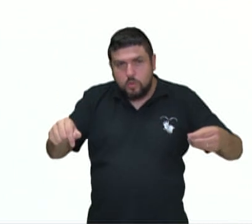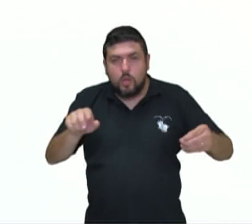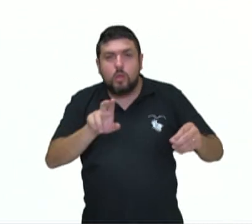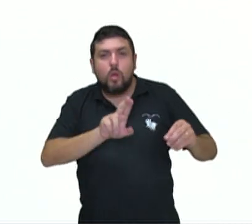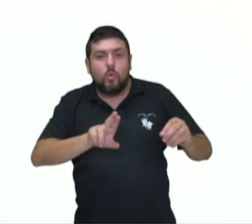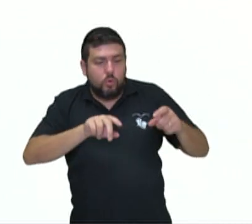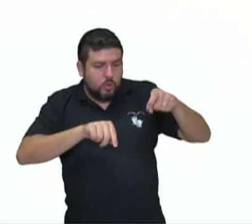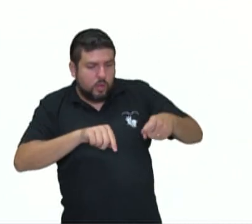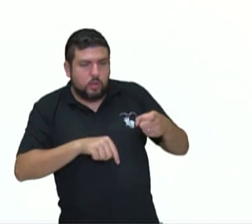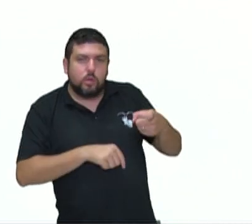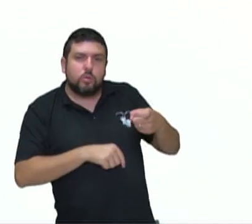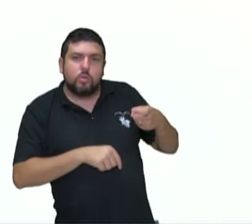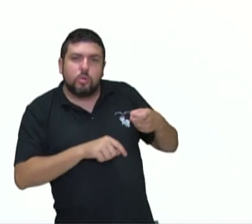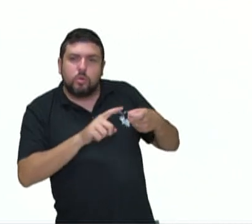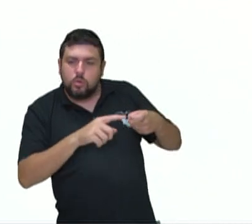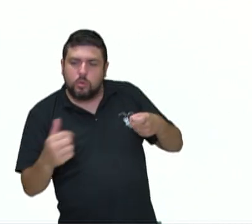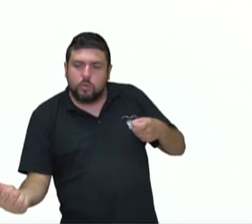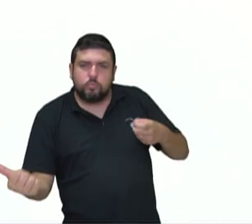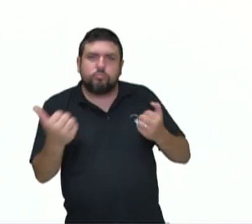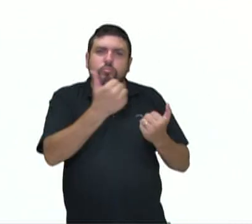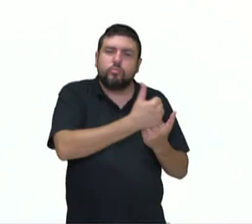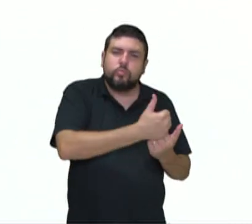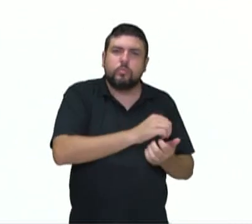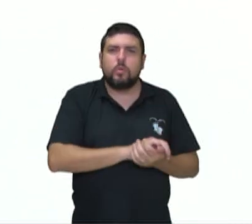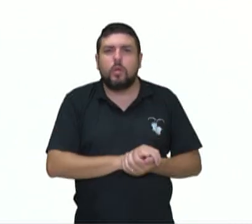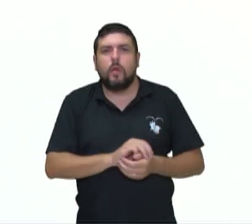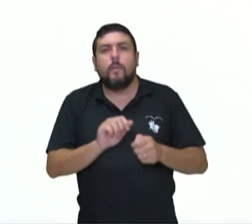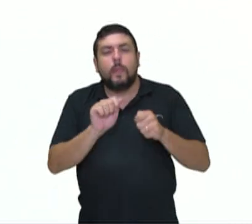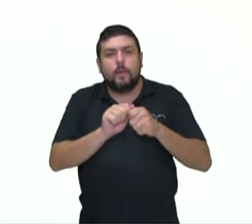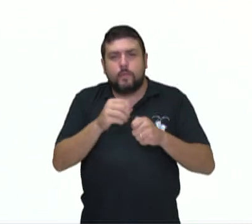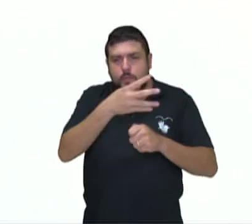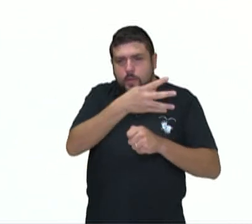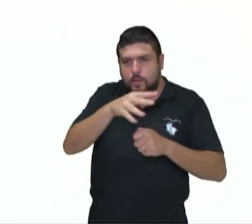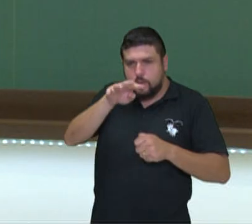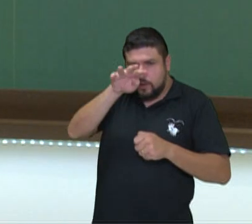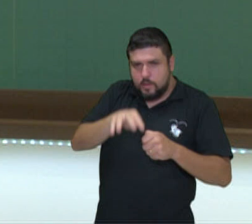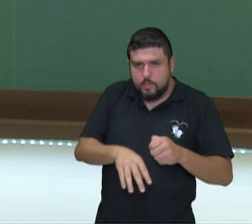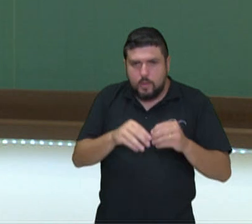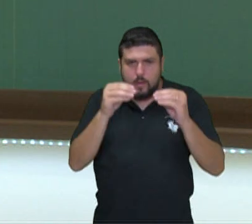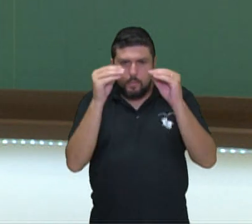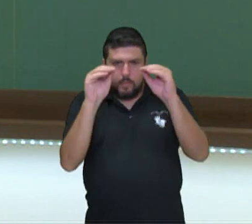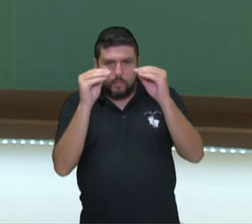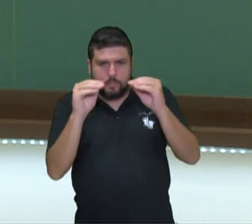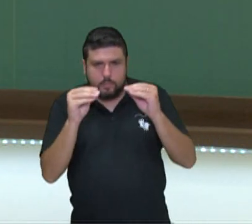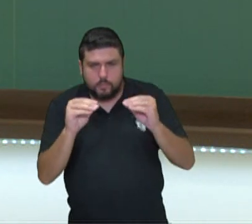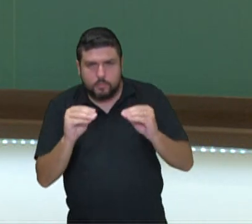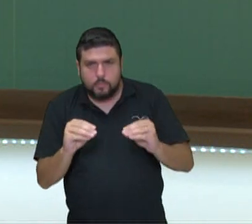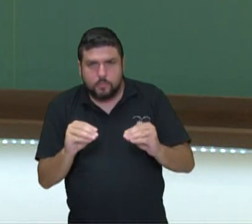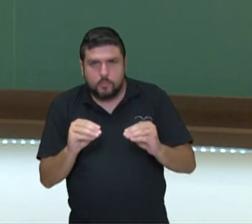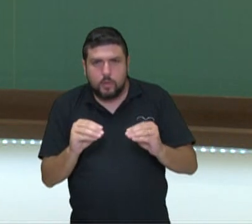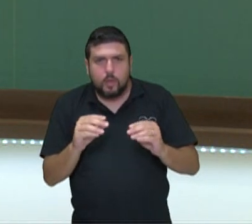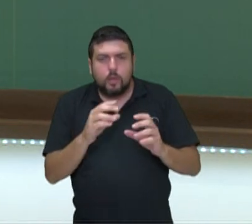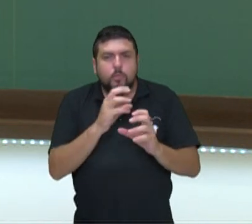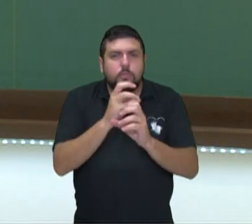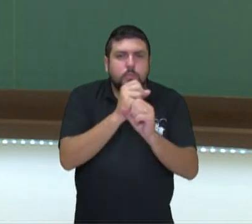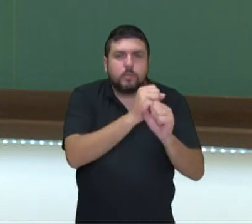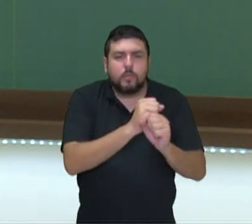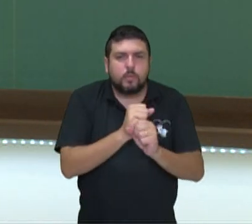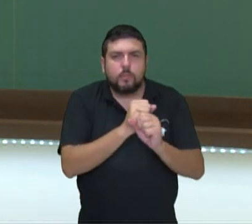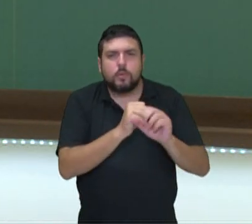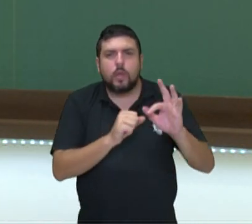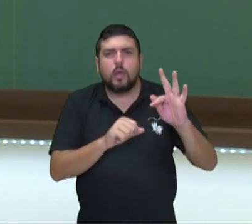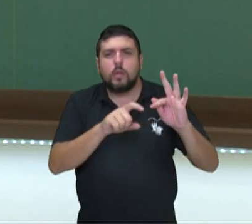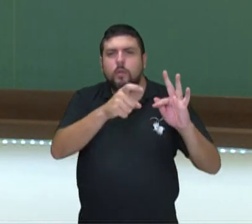que vai aparecer ali. Monte uma tabela com os valores obtidos no dado e calculados na função, para organizar essas